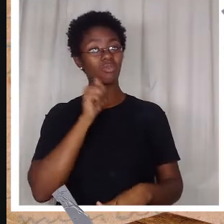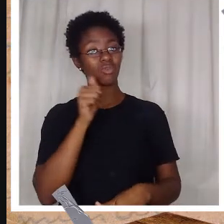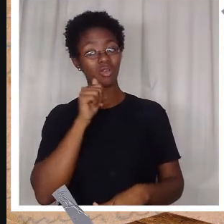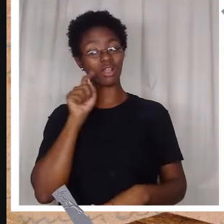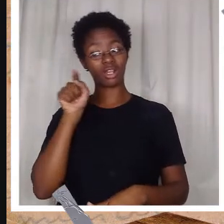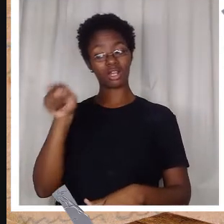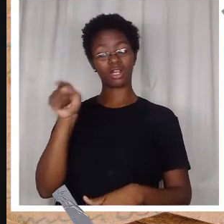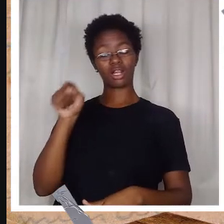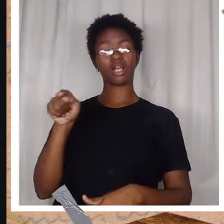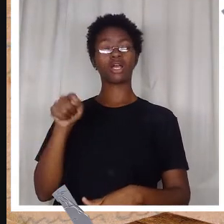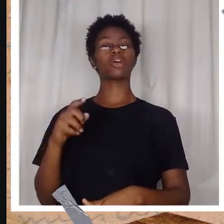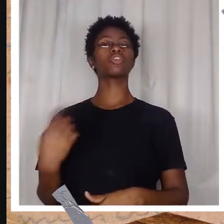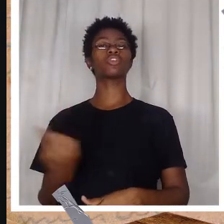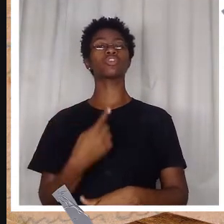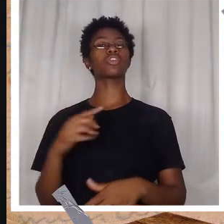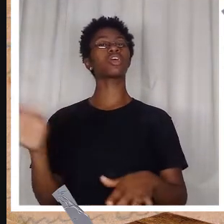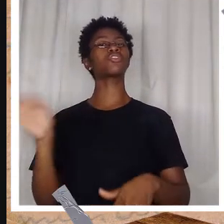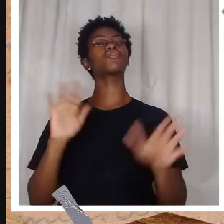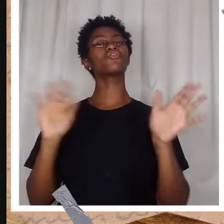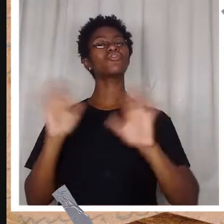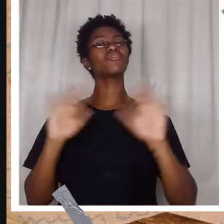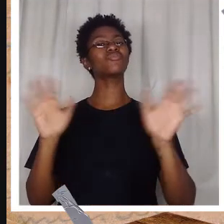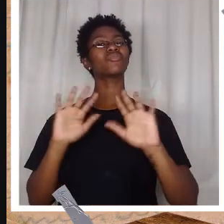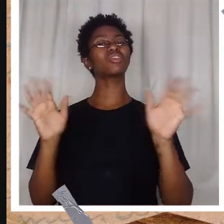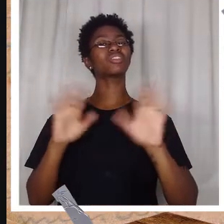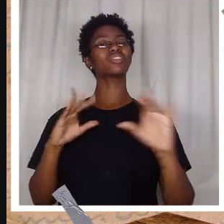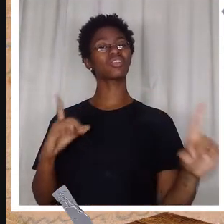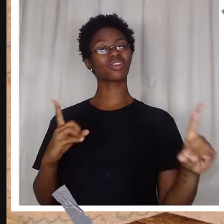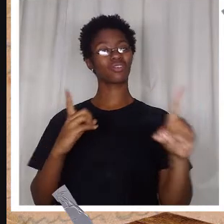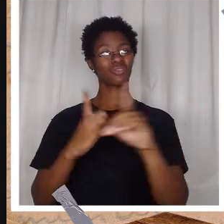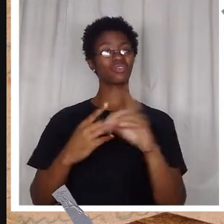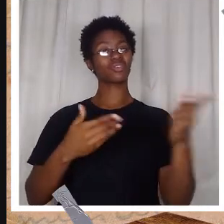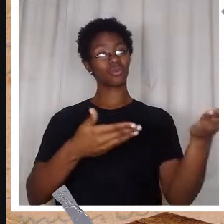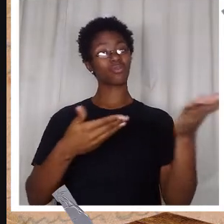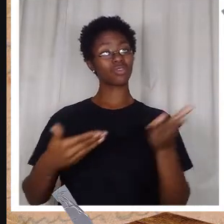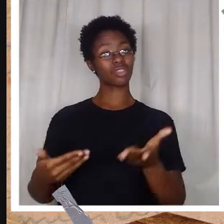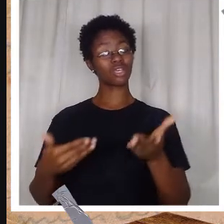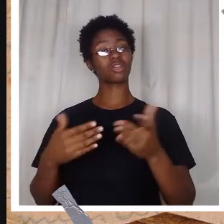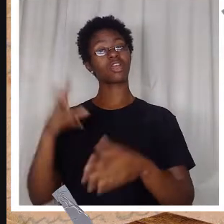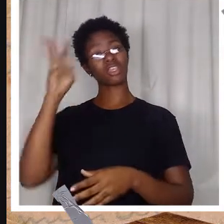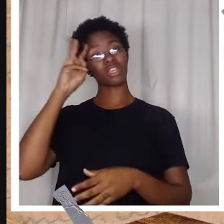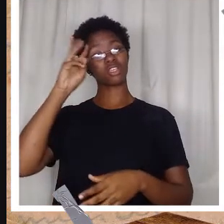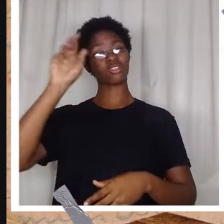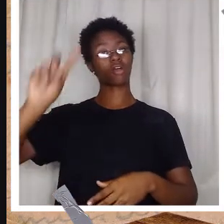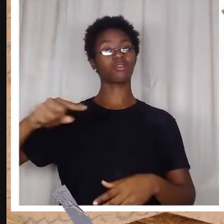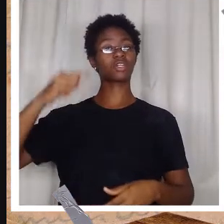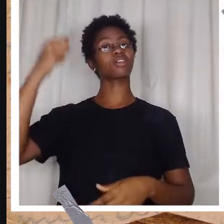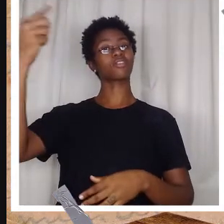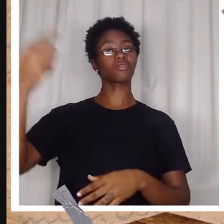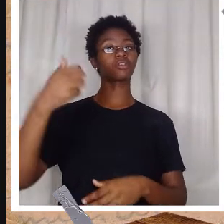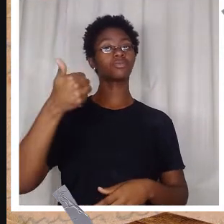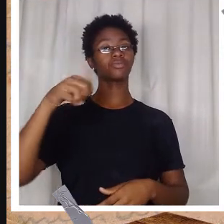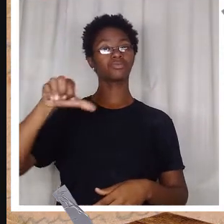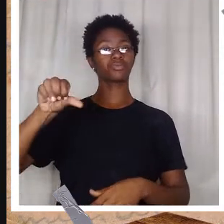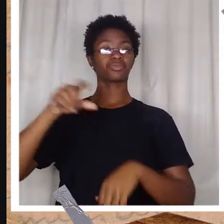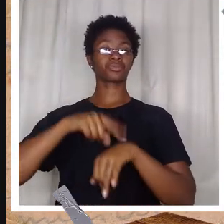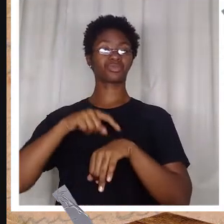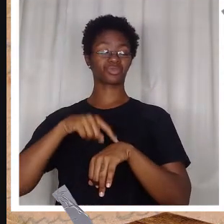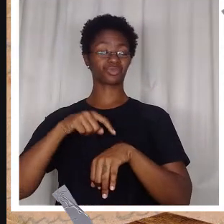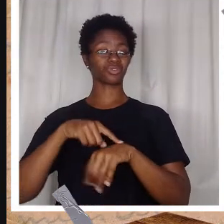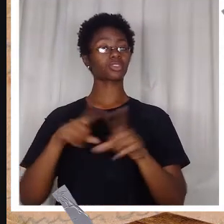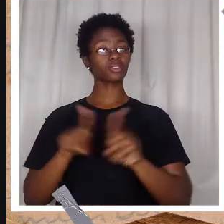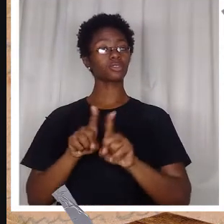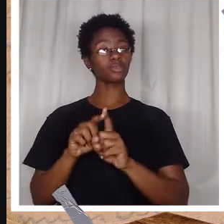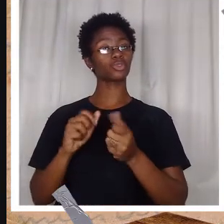do encontro de hoje, convidando a todas e a todos para que na próxima terça-feira, às 19 horas,